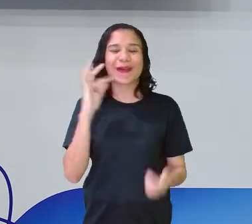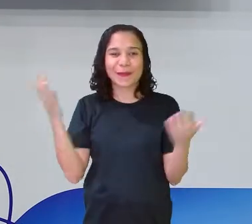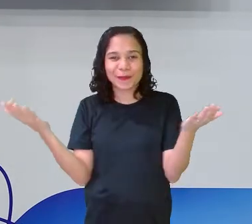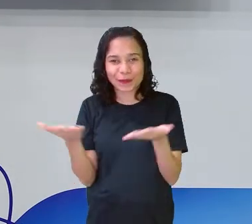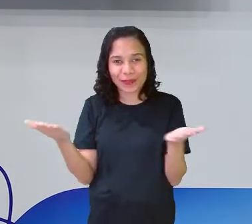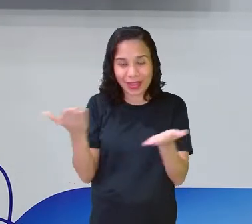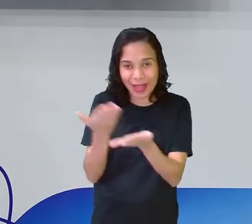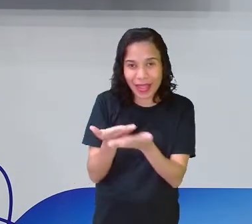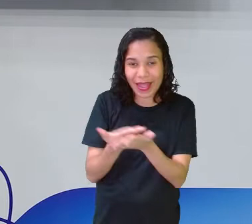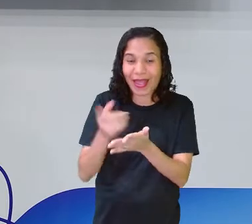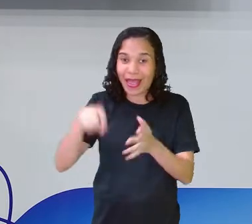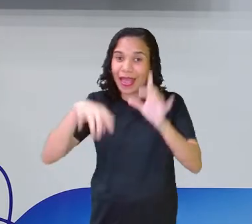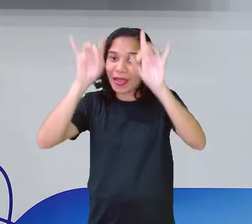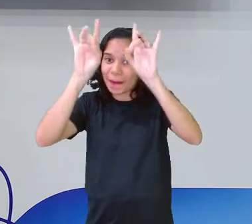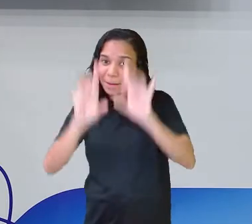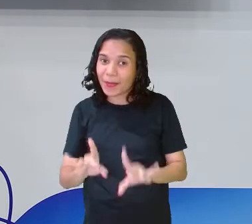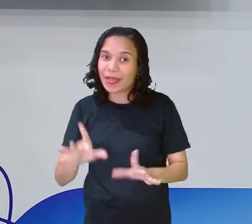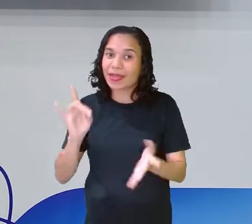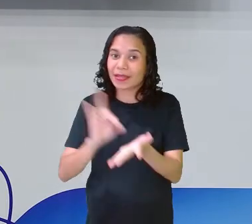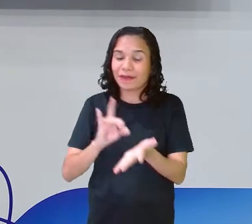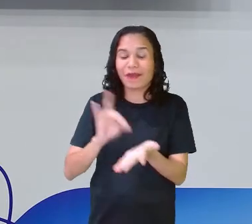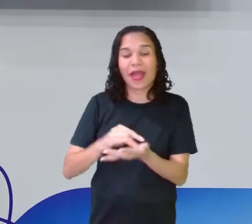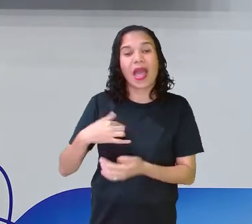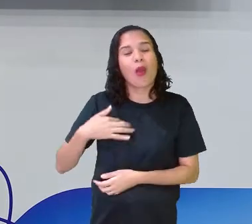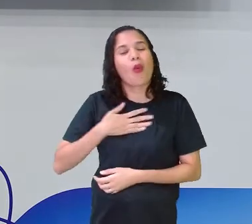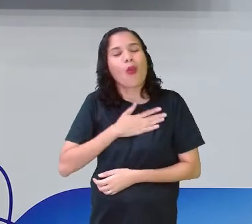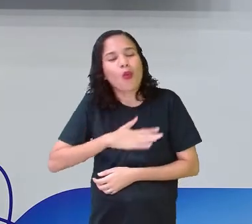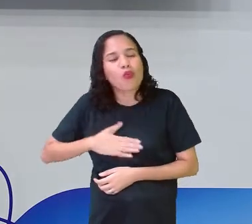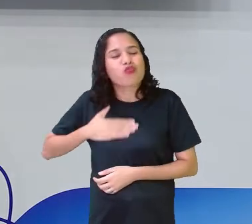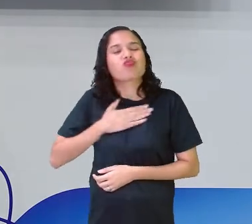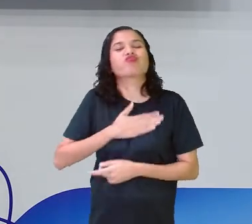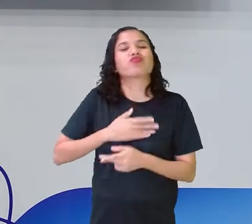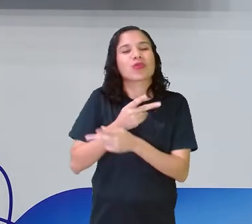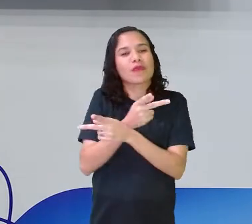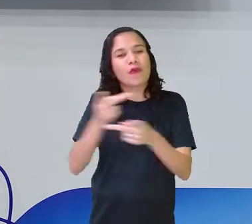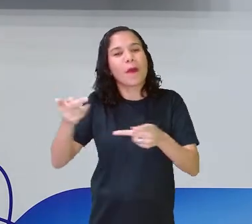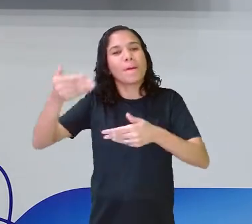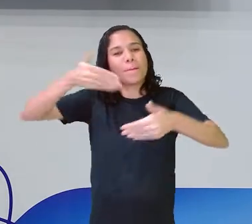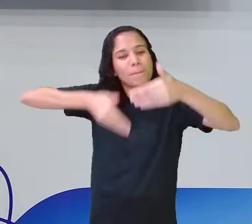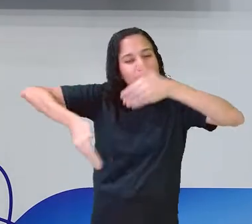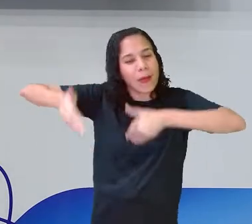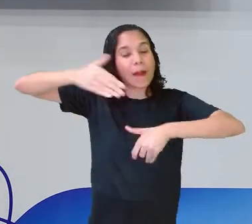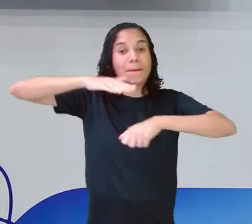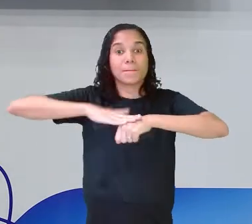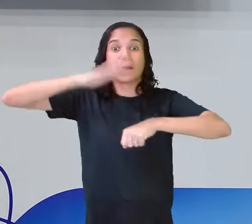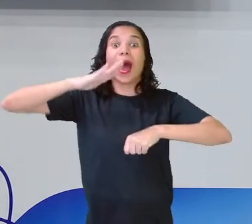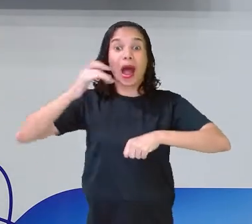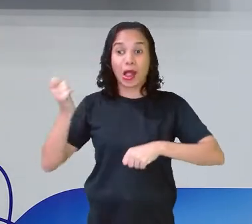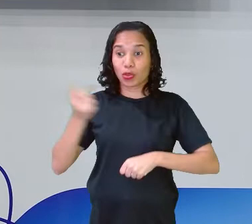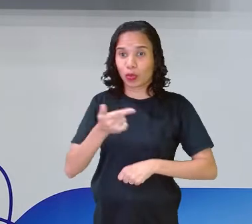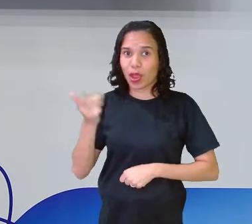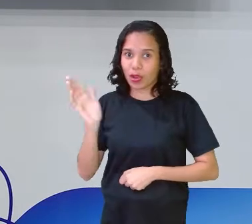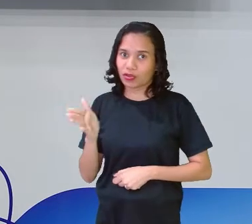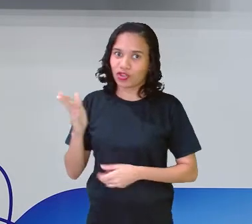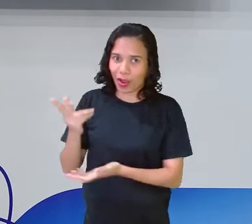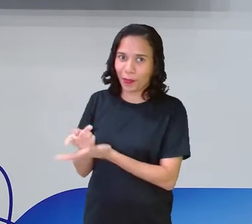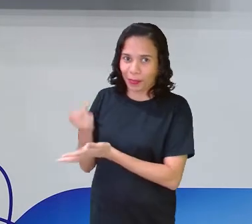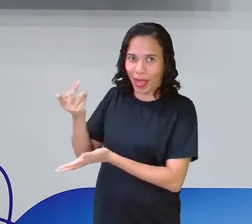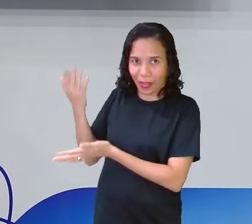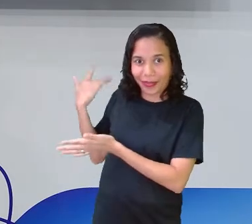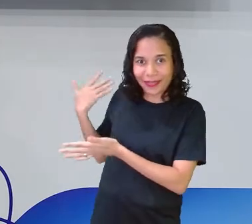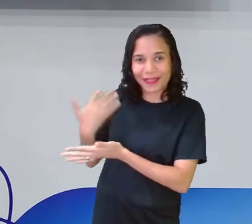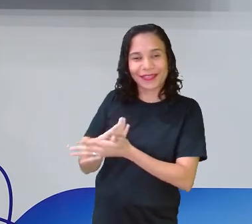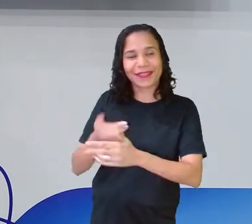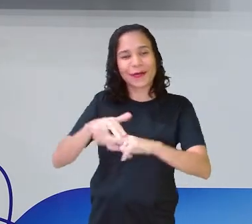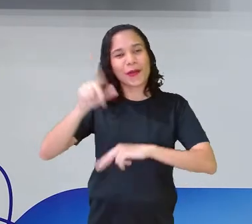aula vai ser especial e eu gostaria que vocês participassem mais do que já participam, né? E